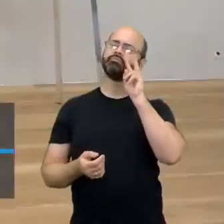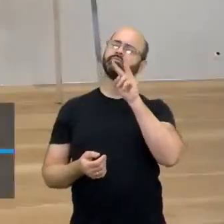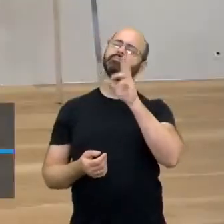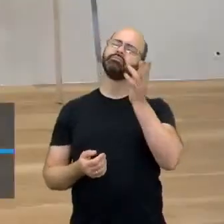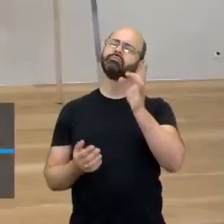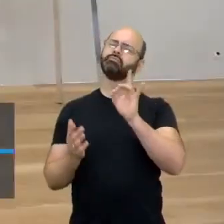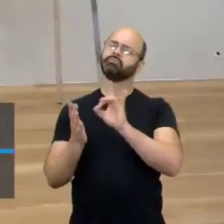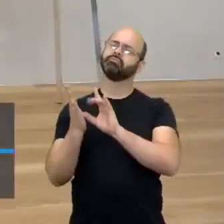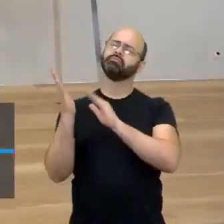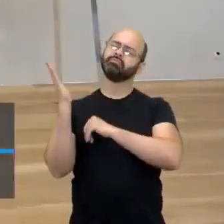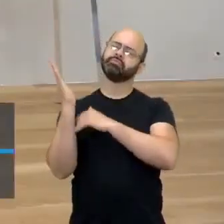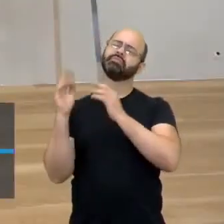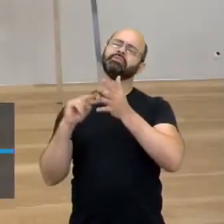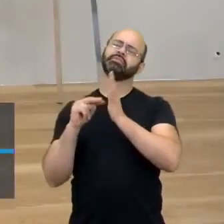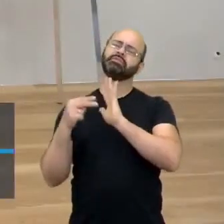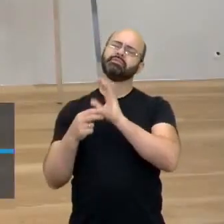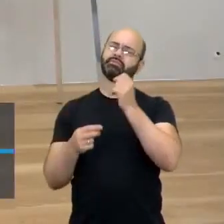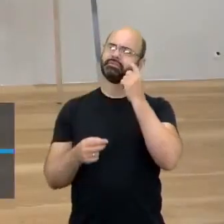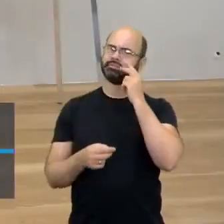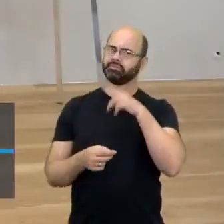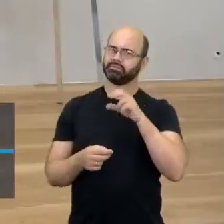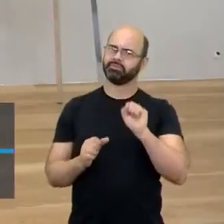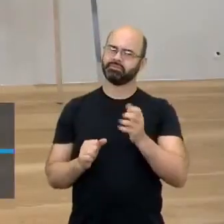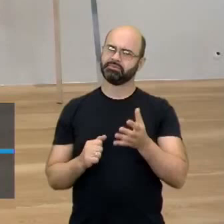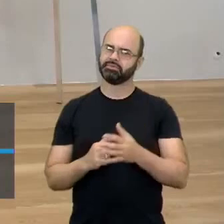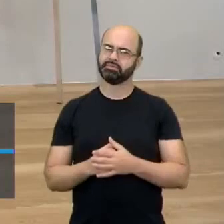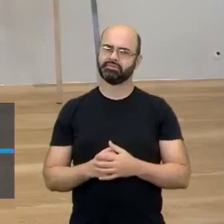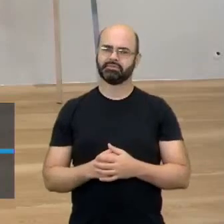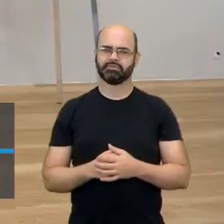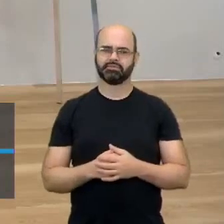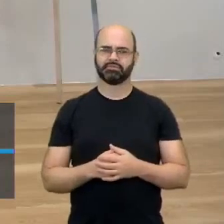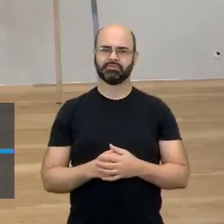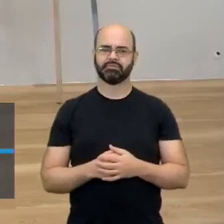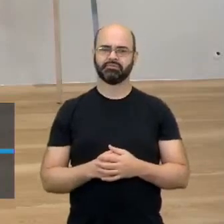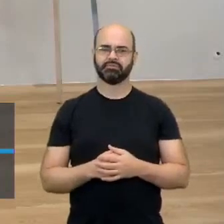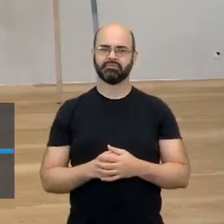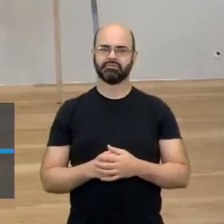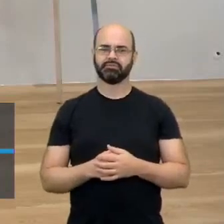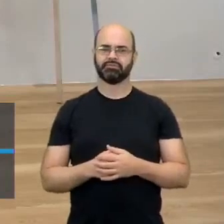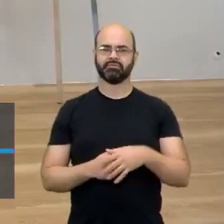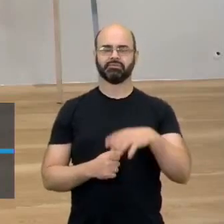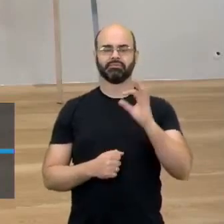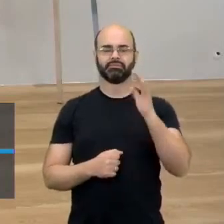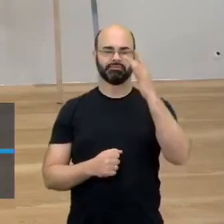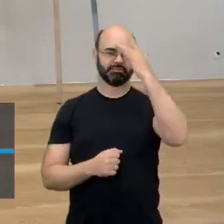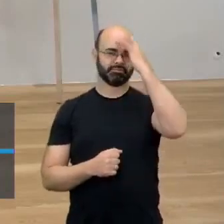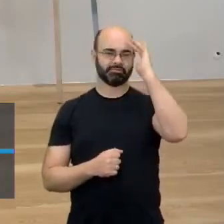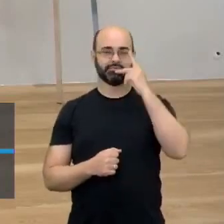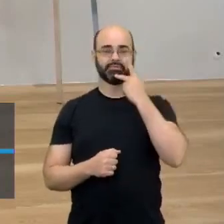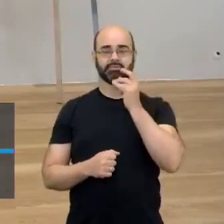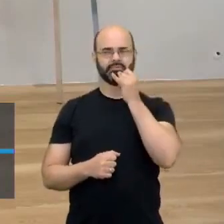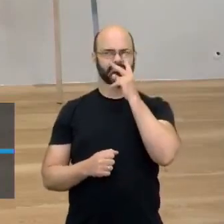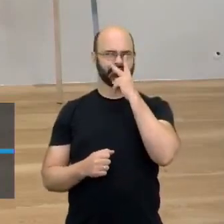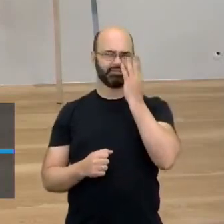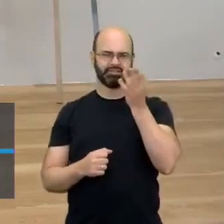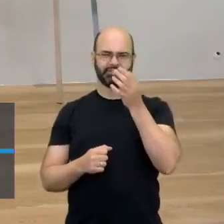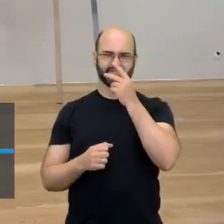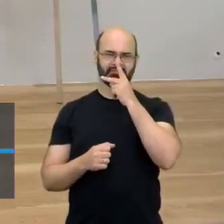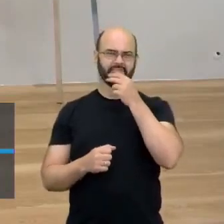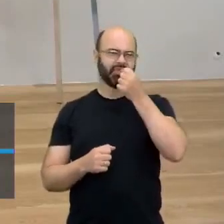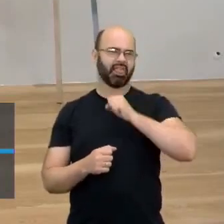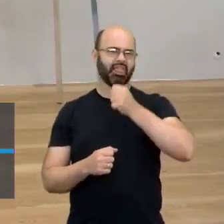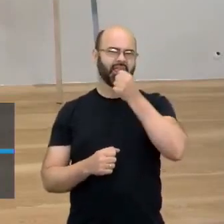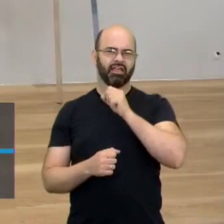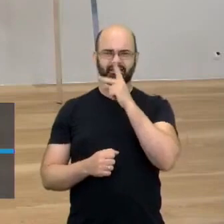lambe-lambe? Toda vez que eu começava a aula com essa palavra, professor, os alunos sempre comentavam, é sorvete, lembra